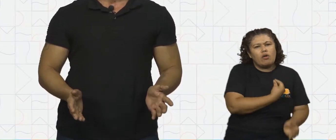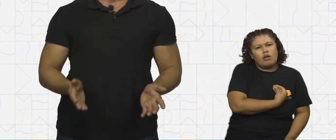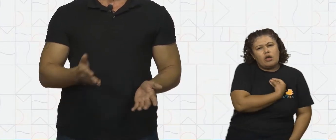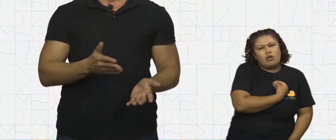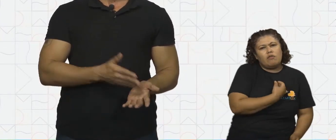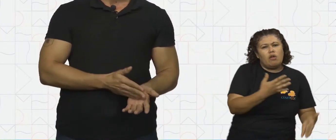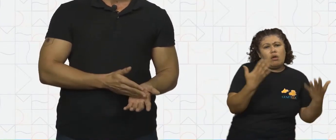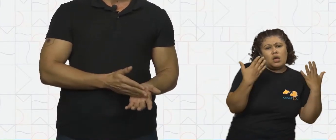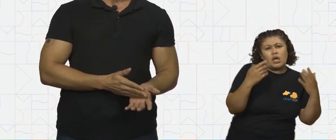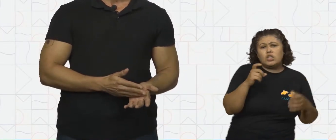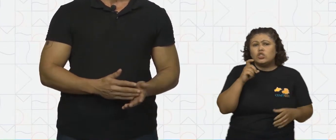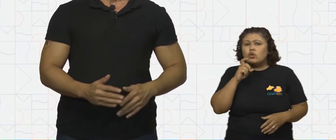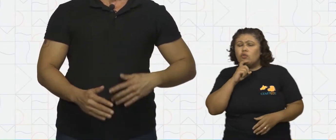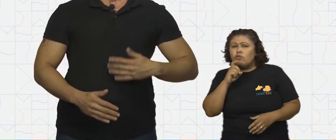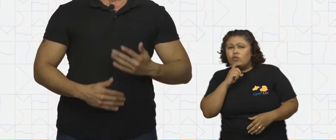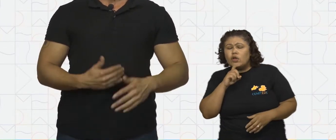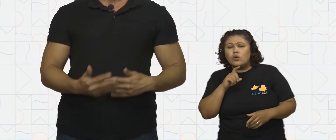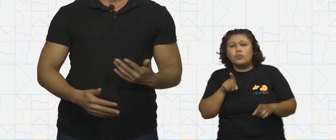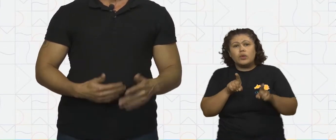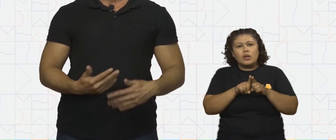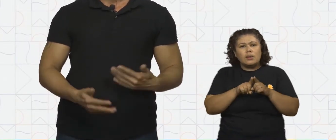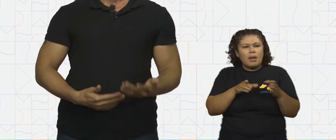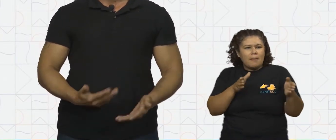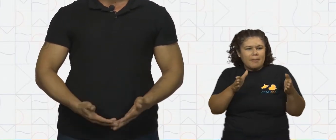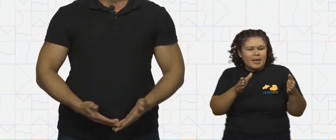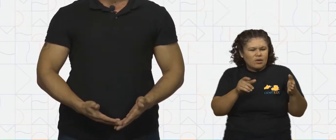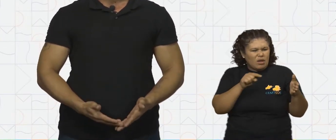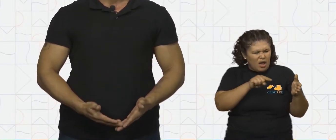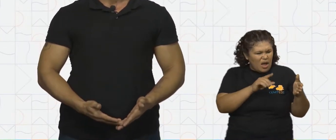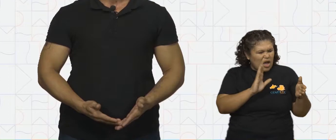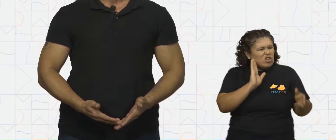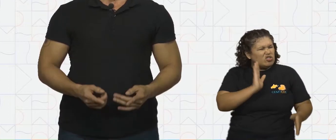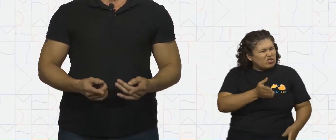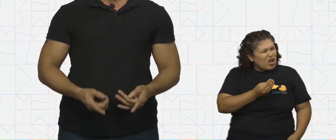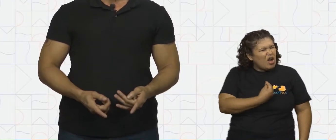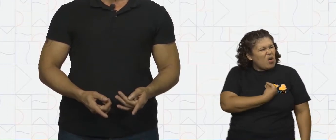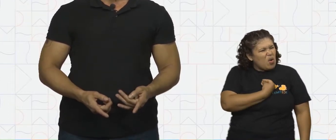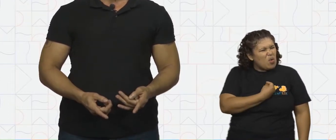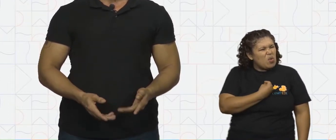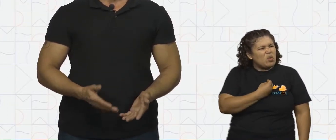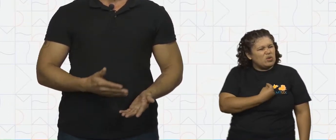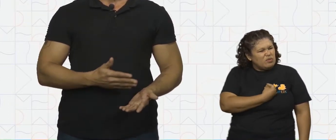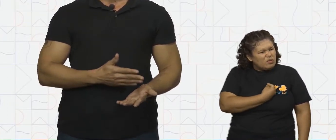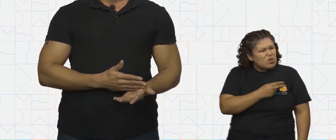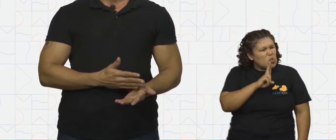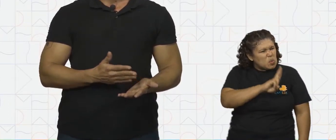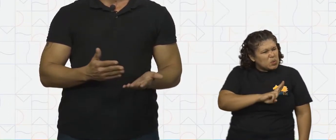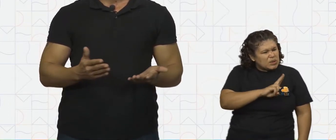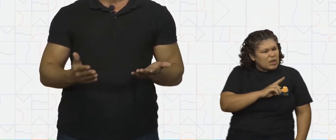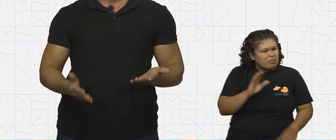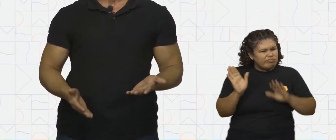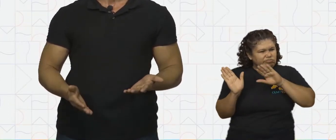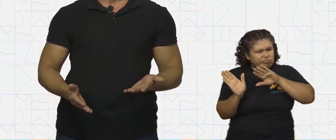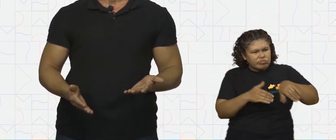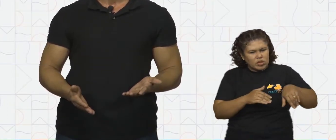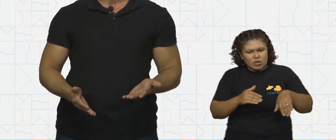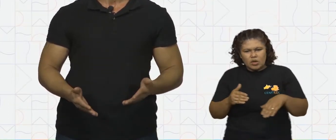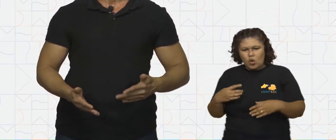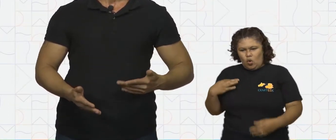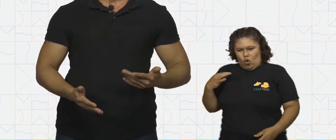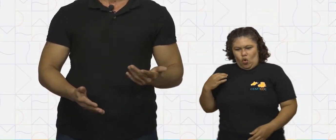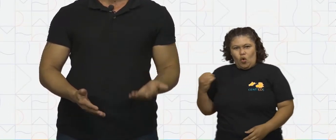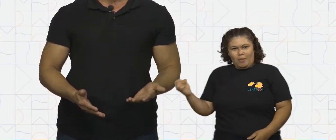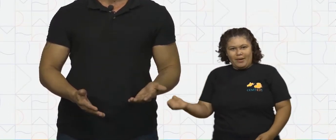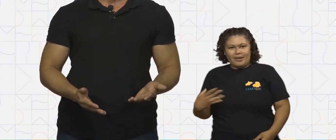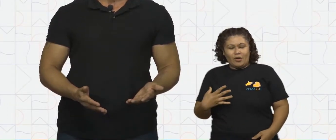copiados. Quando isso acontecia, novos modelos deveriam ser criados. Nesse sentido, podemos reconhecer o quanto a história da